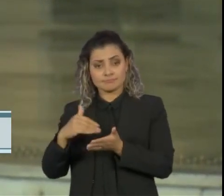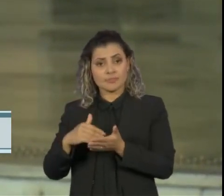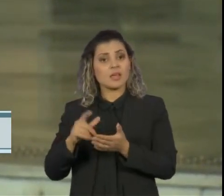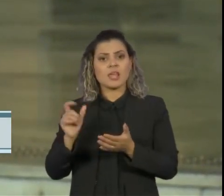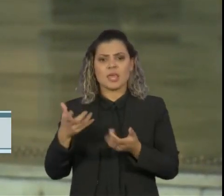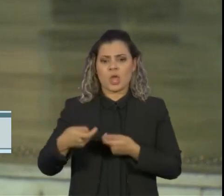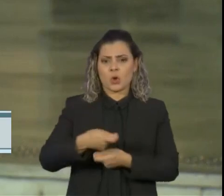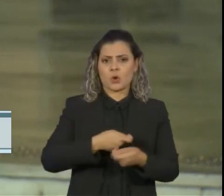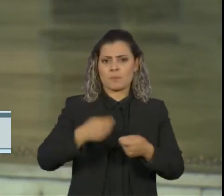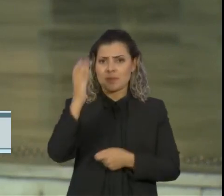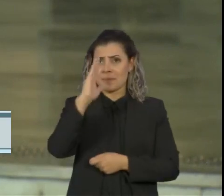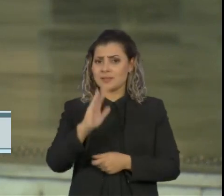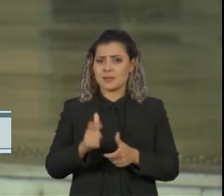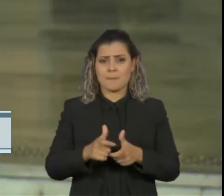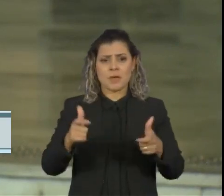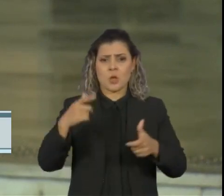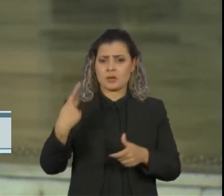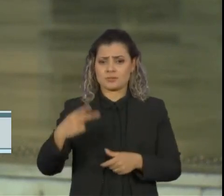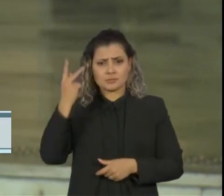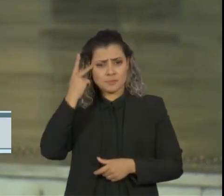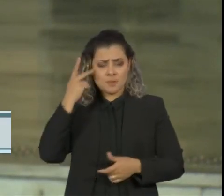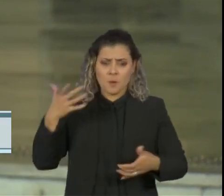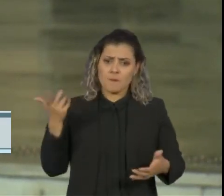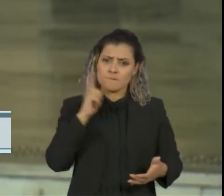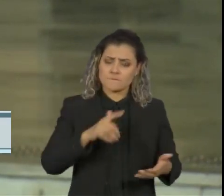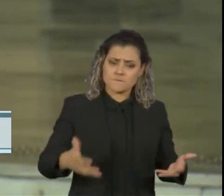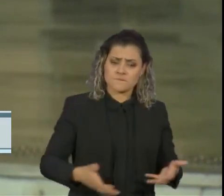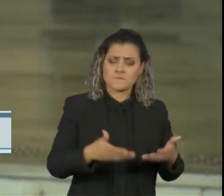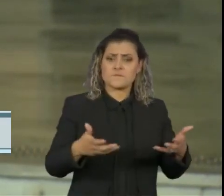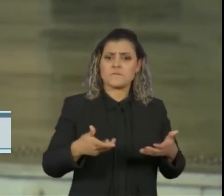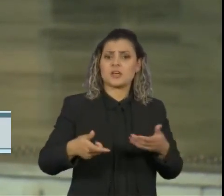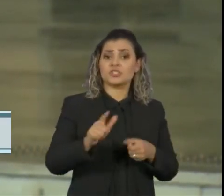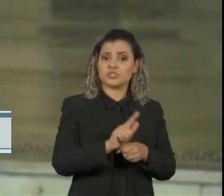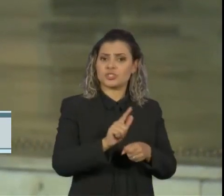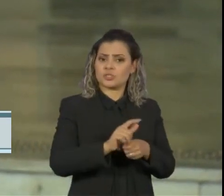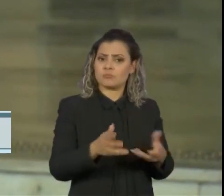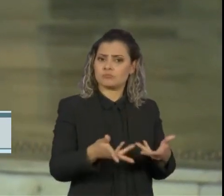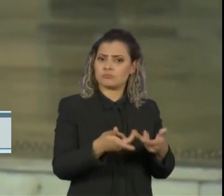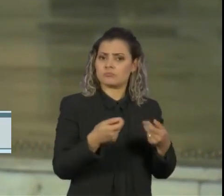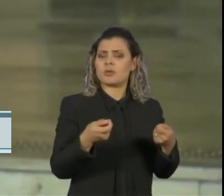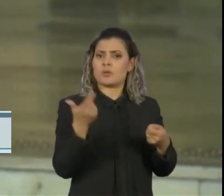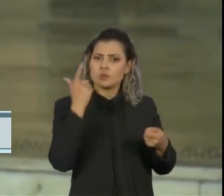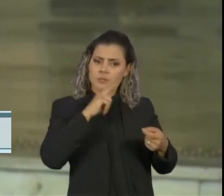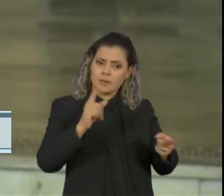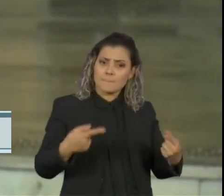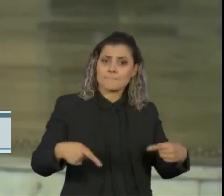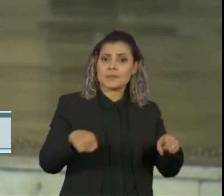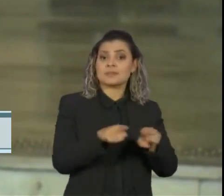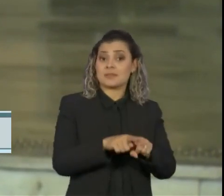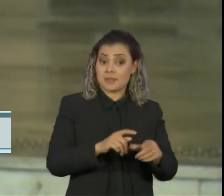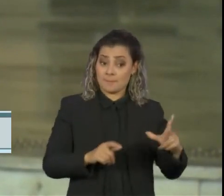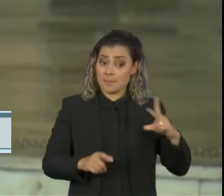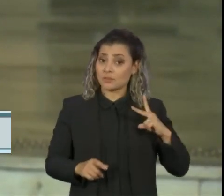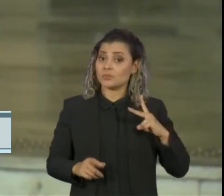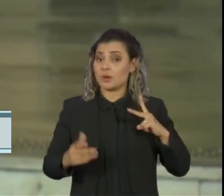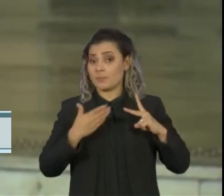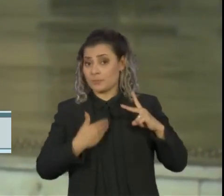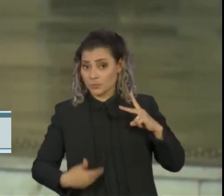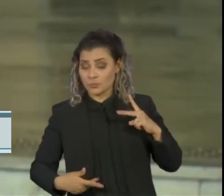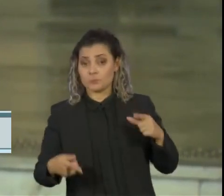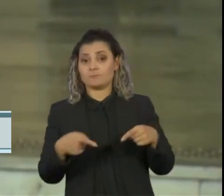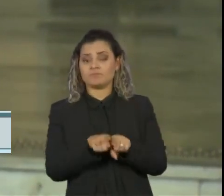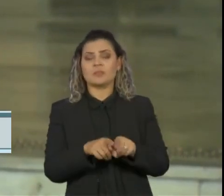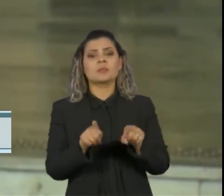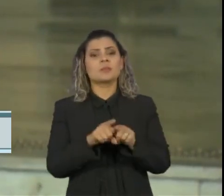economia brasileira, que é a economia de São Paulo, com uma gestão eficiente, com uma gestão em parceria com o setor privado, para que a